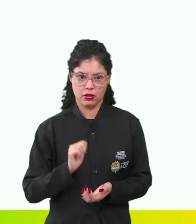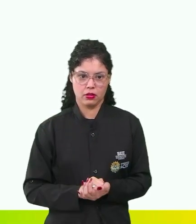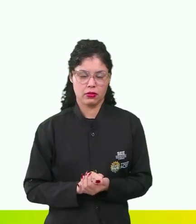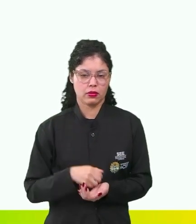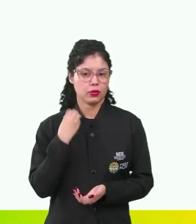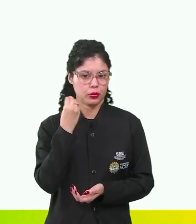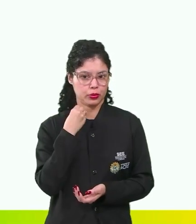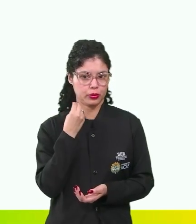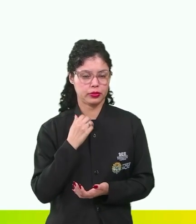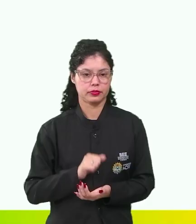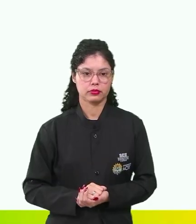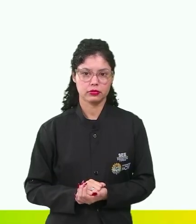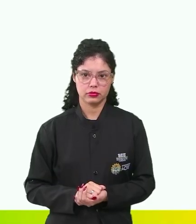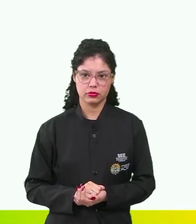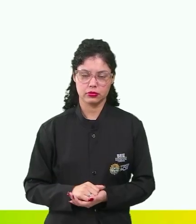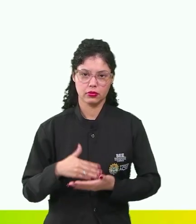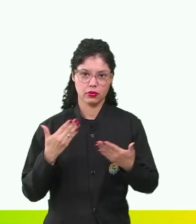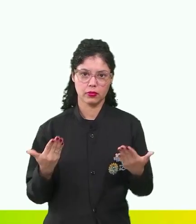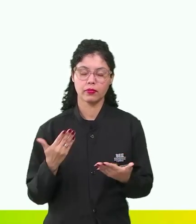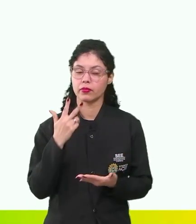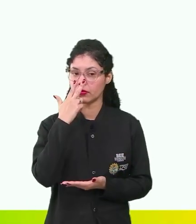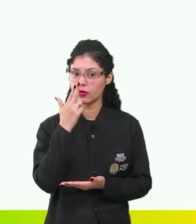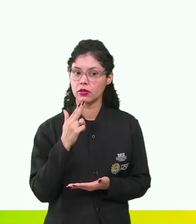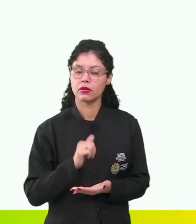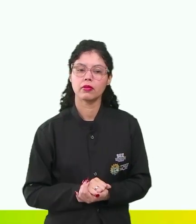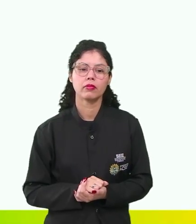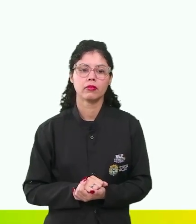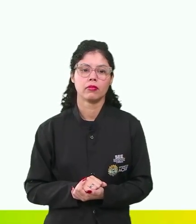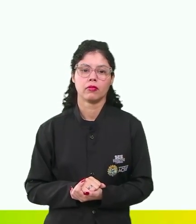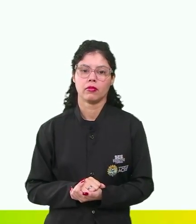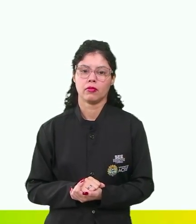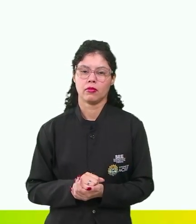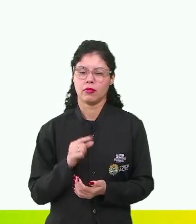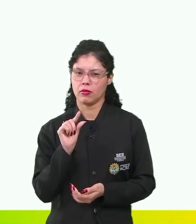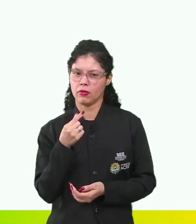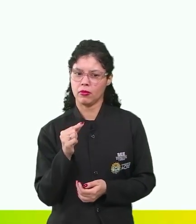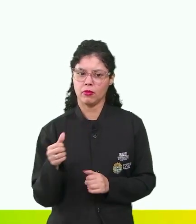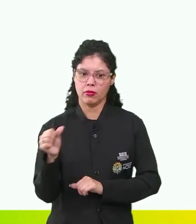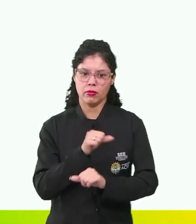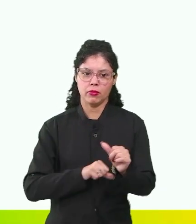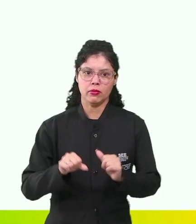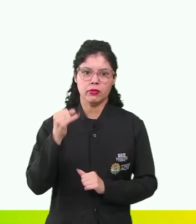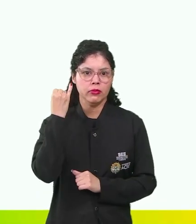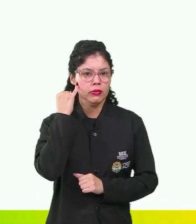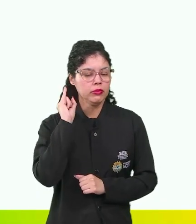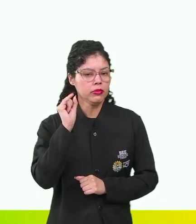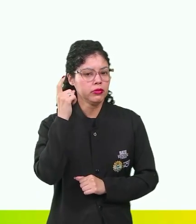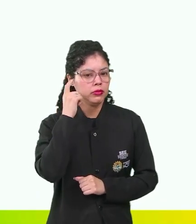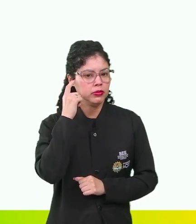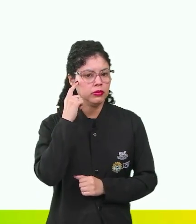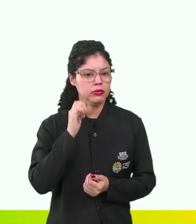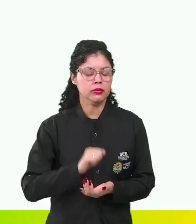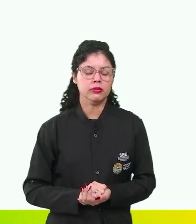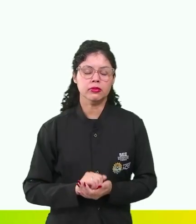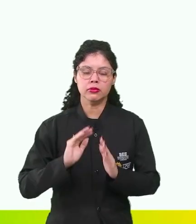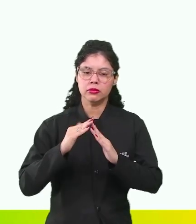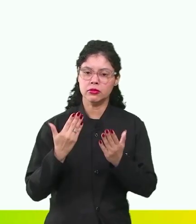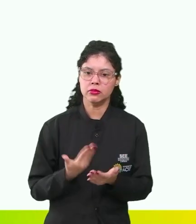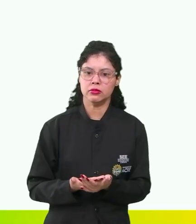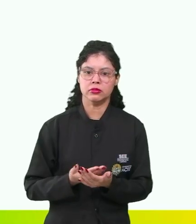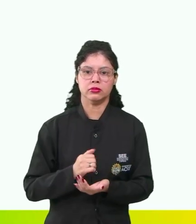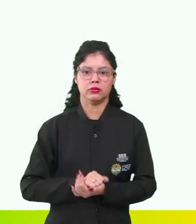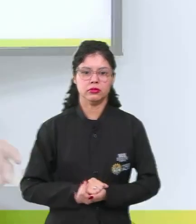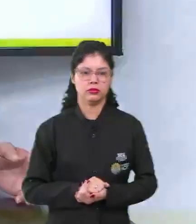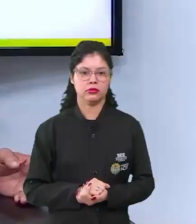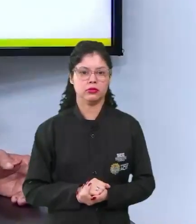da experiência. Isso aqui parece que vai até um pouco contrário à ideia dos pensadores aí da escola de